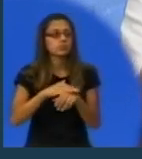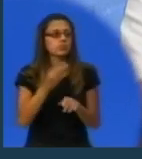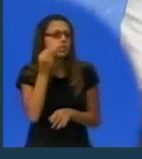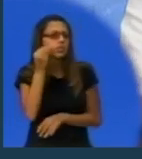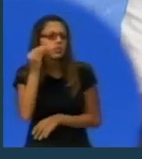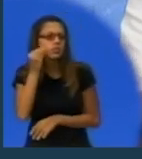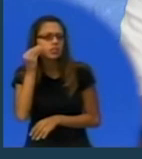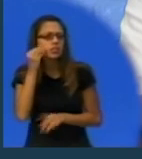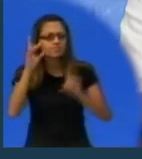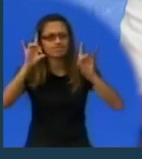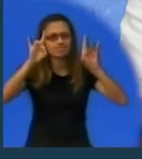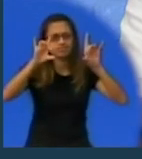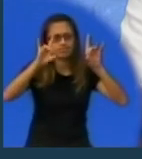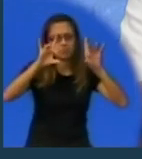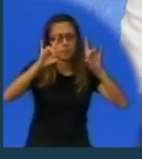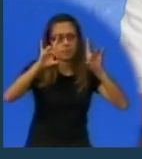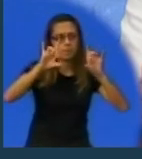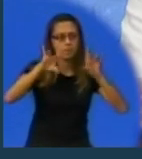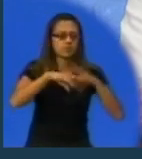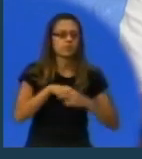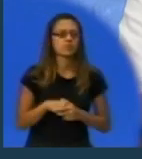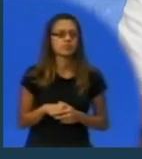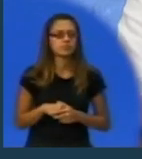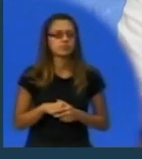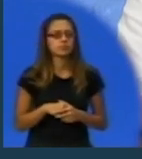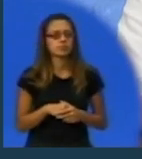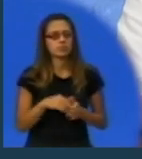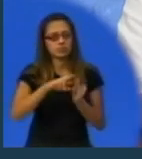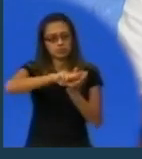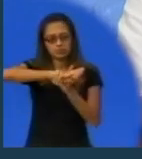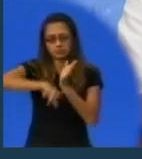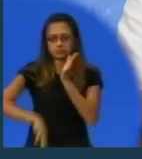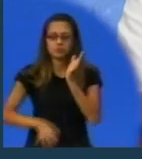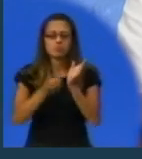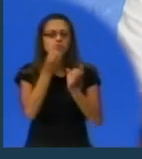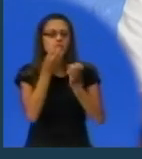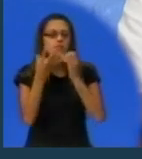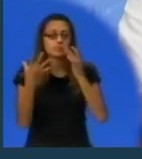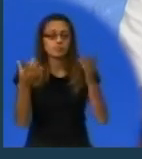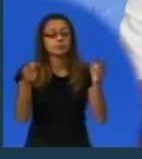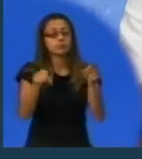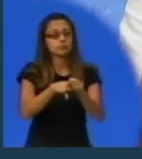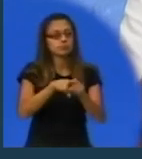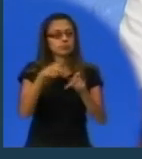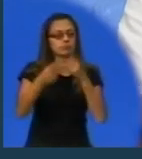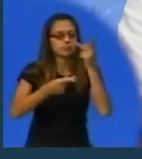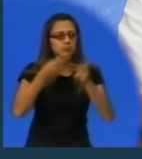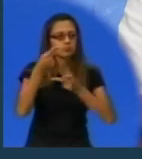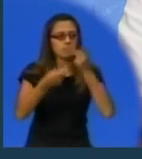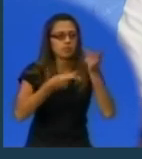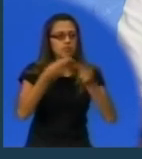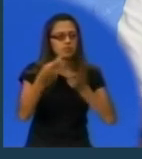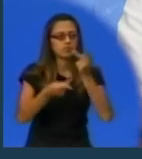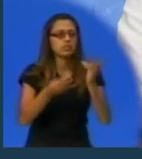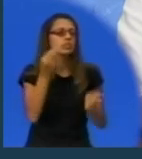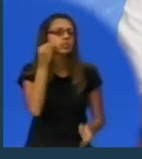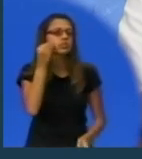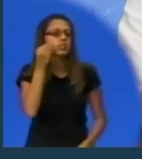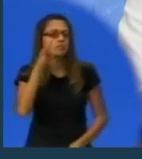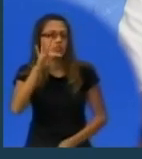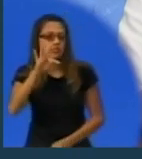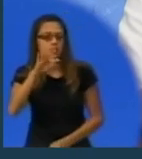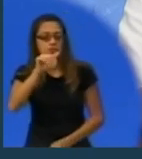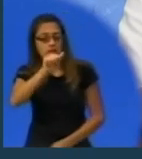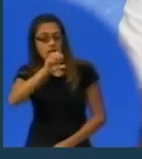testes específicos a serem aplicados em um conjunto de dados. Vamos começar falando do teste T para uma amostra,